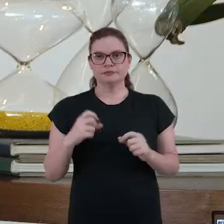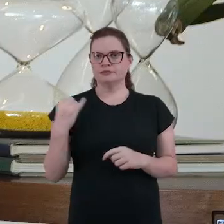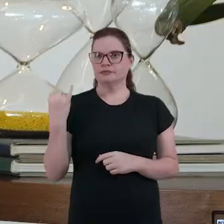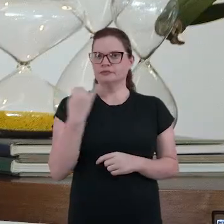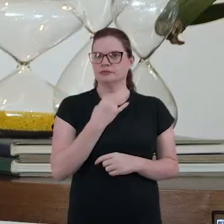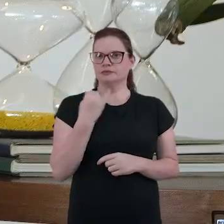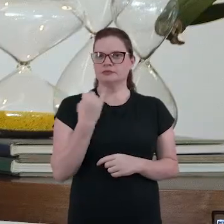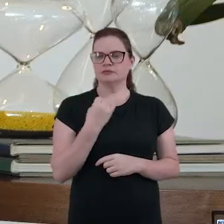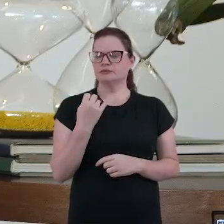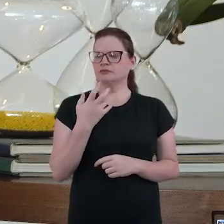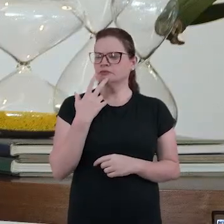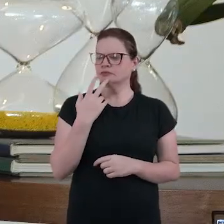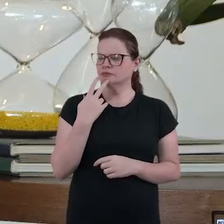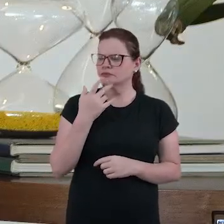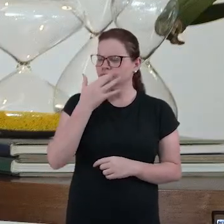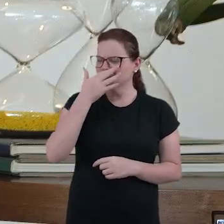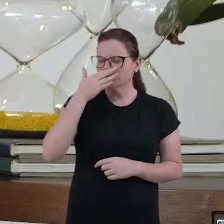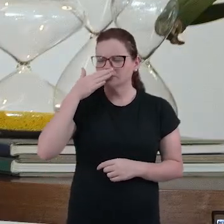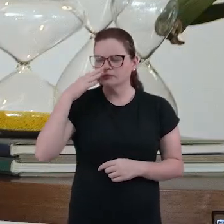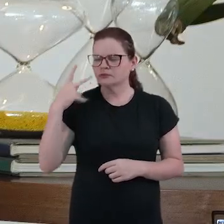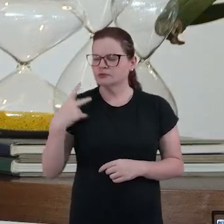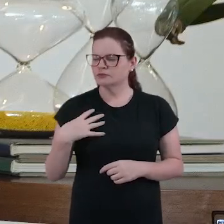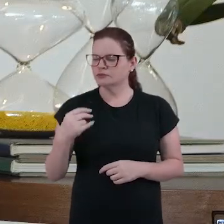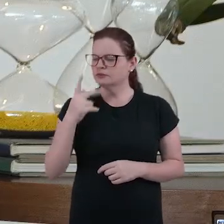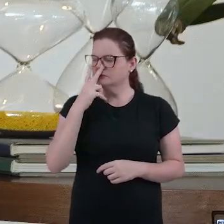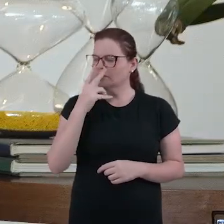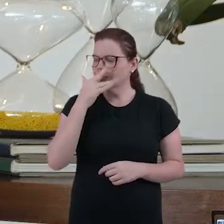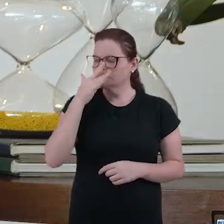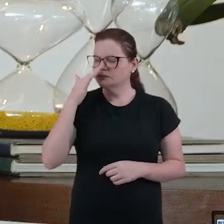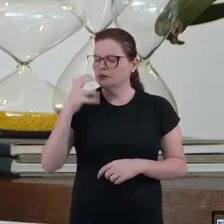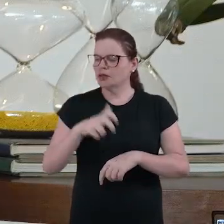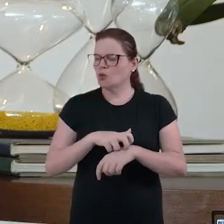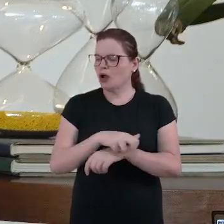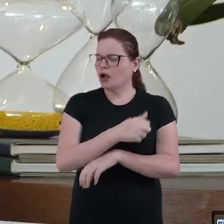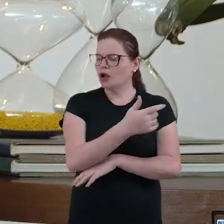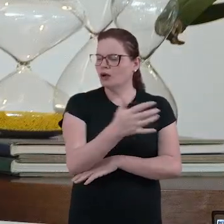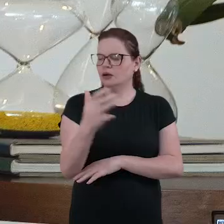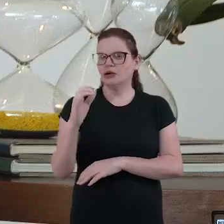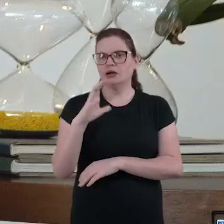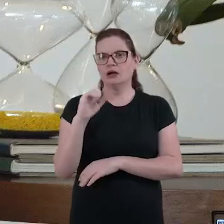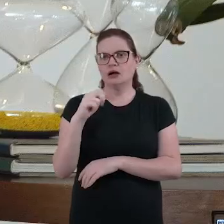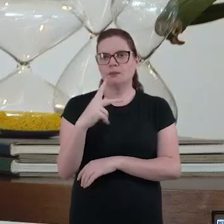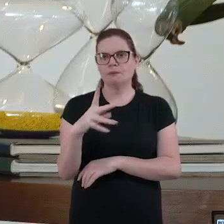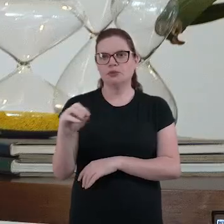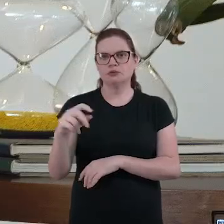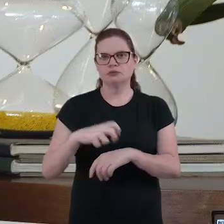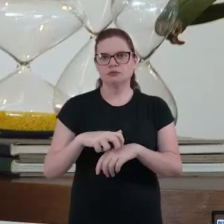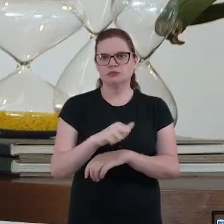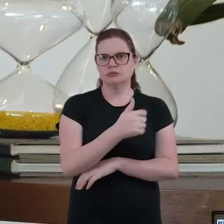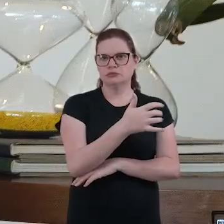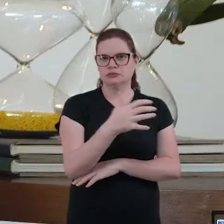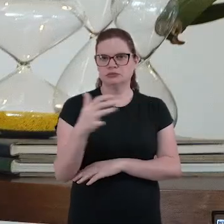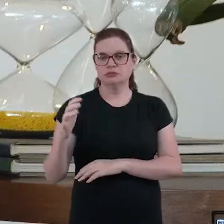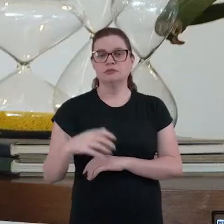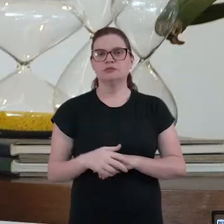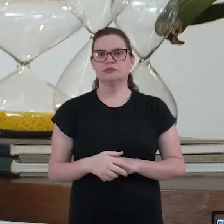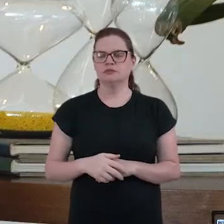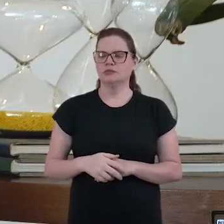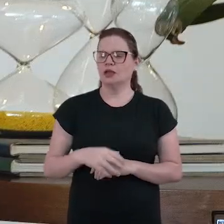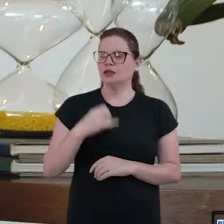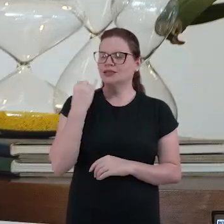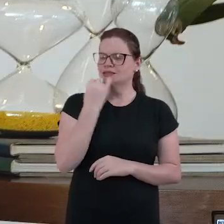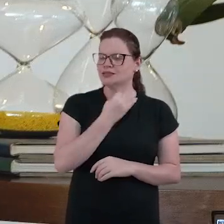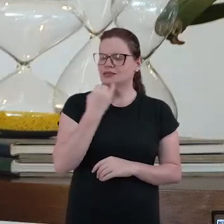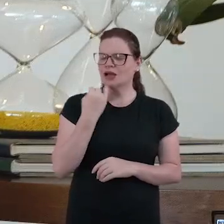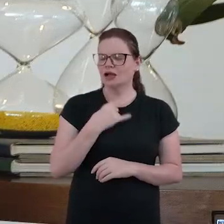Isaque disse assim, eis que o cheiro do meu filho é como o cheiro do campo. Então, Isaque, ao sentir aquele